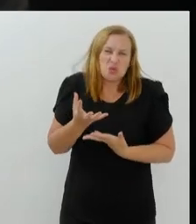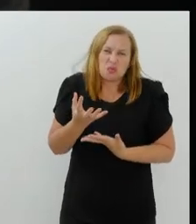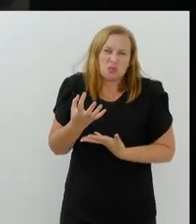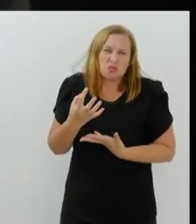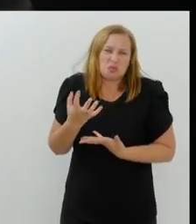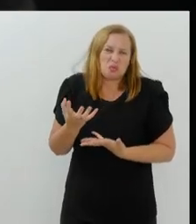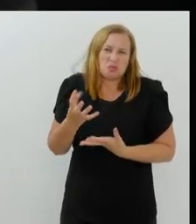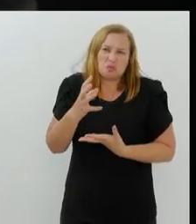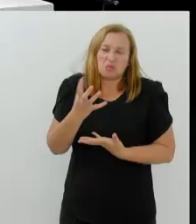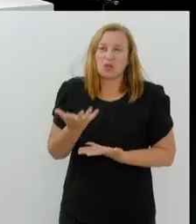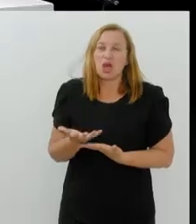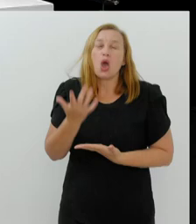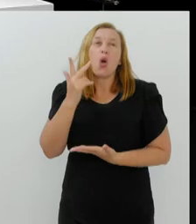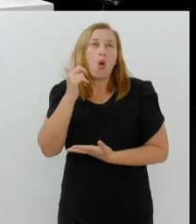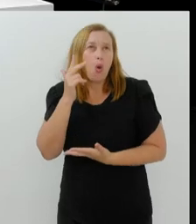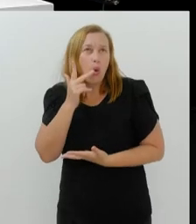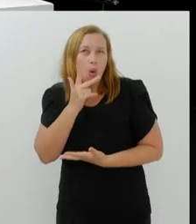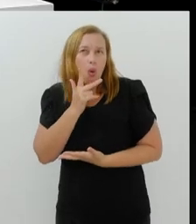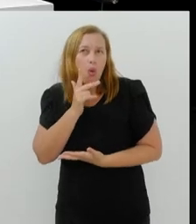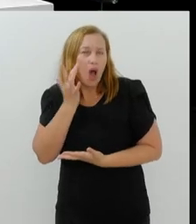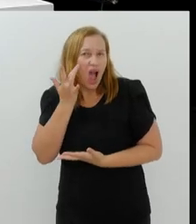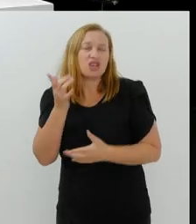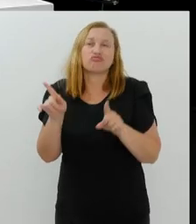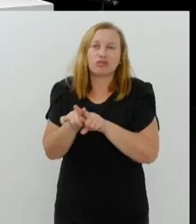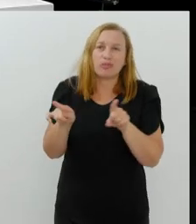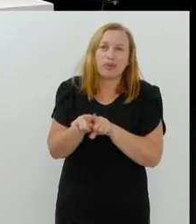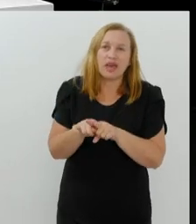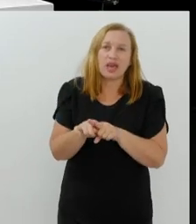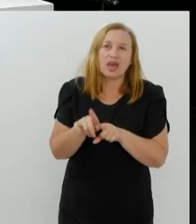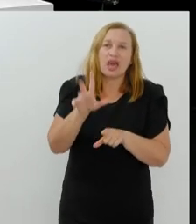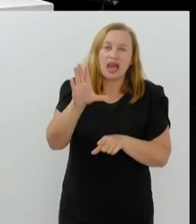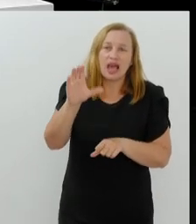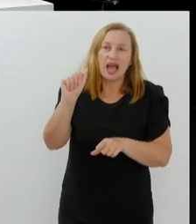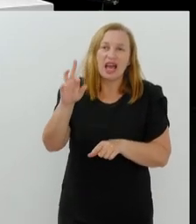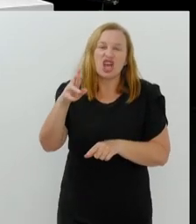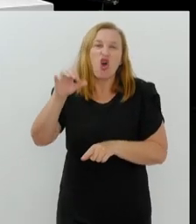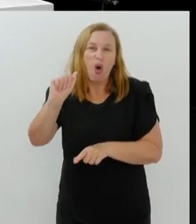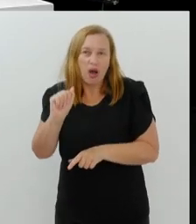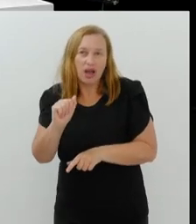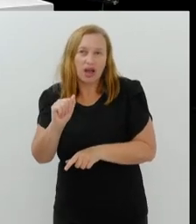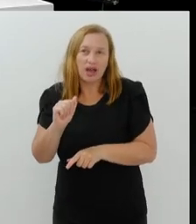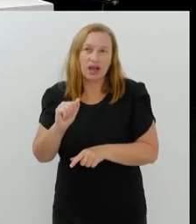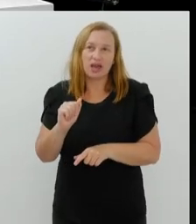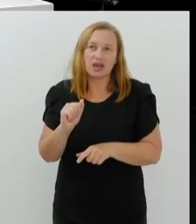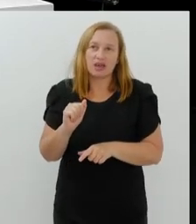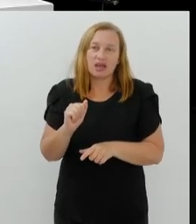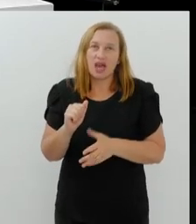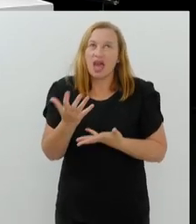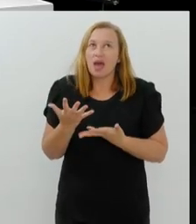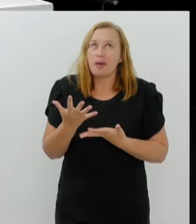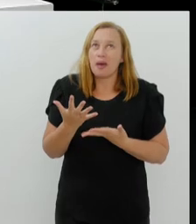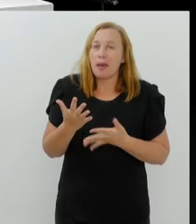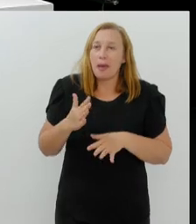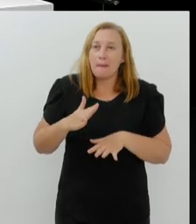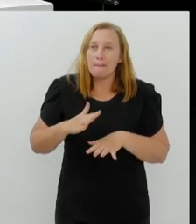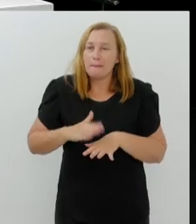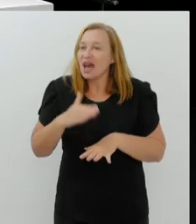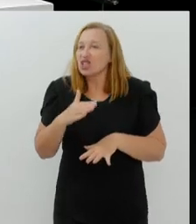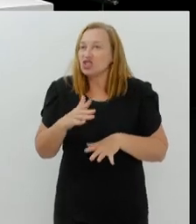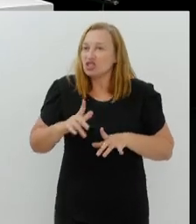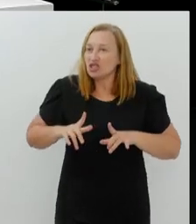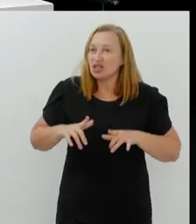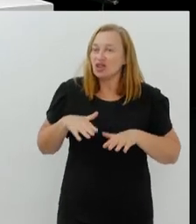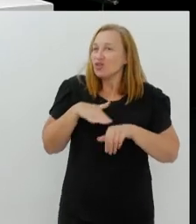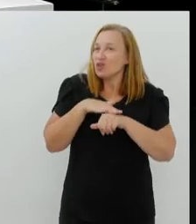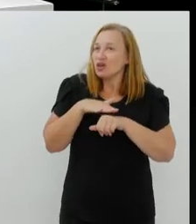frio, mais frio. E eu acho também que o carioca é mais... Sim, sim. O